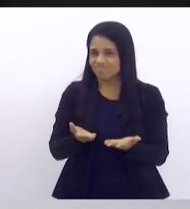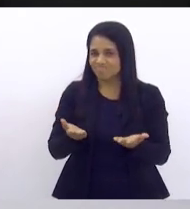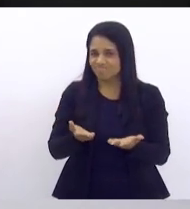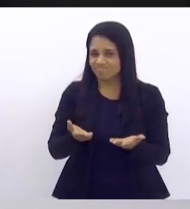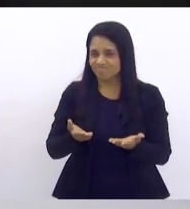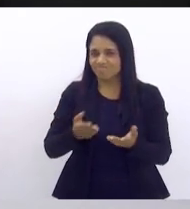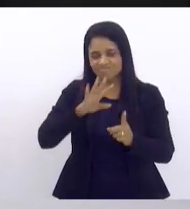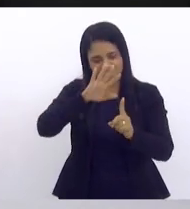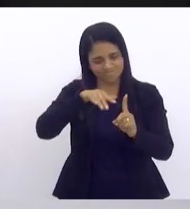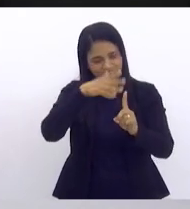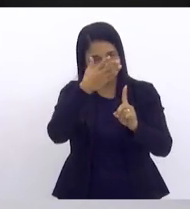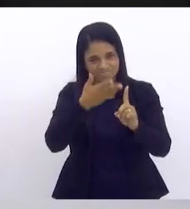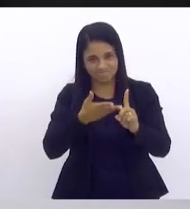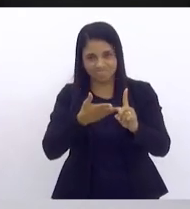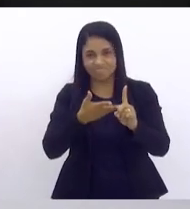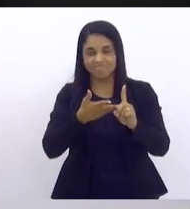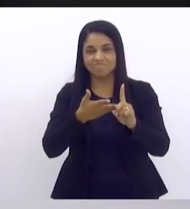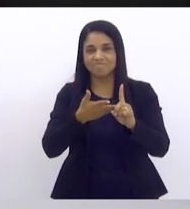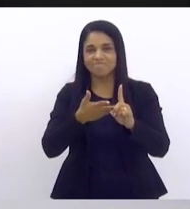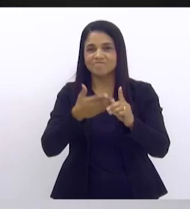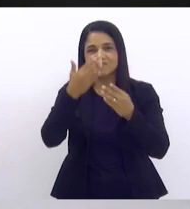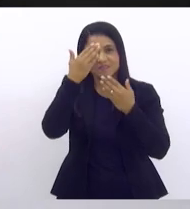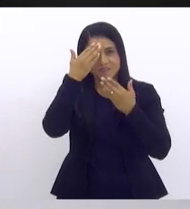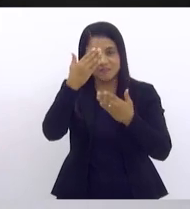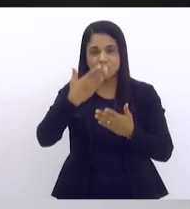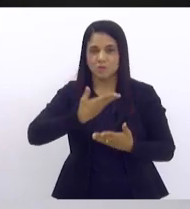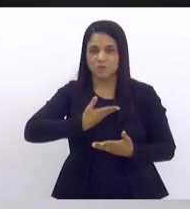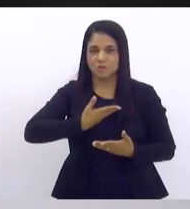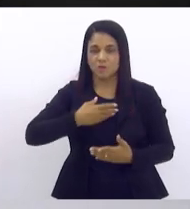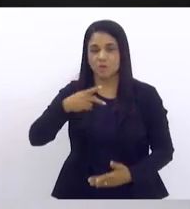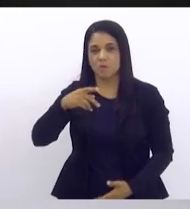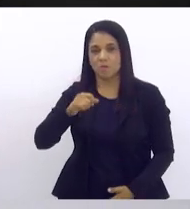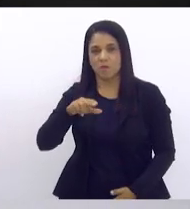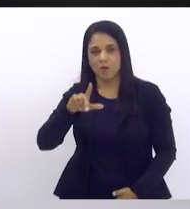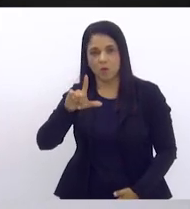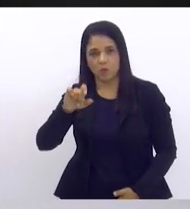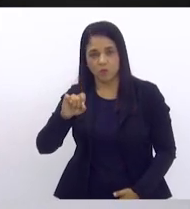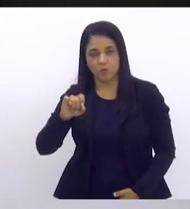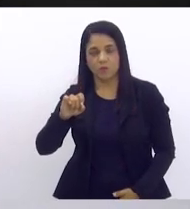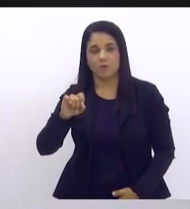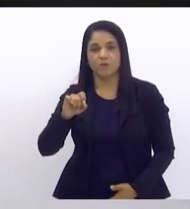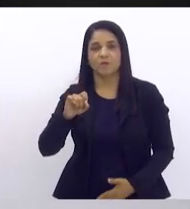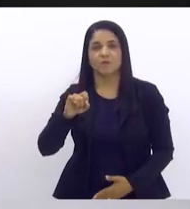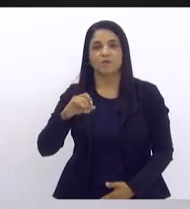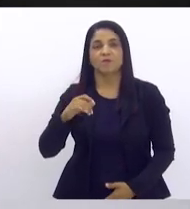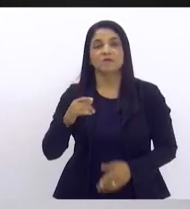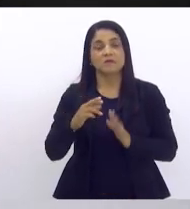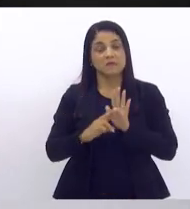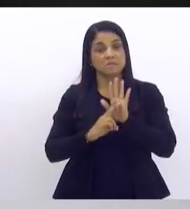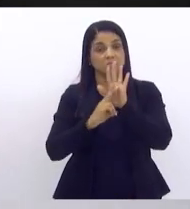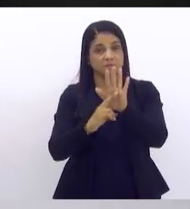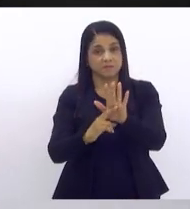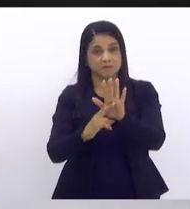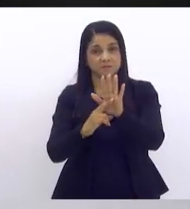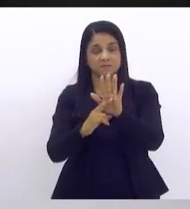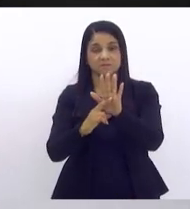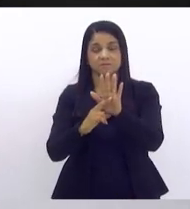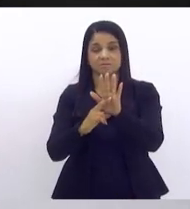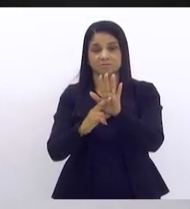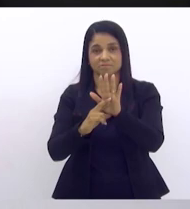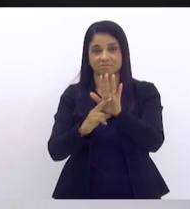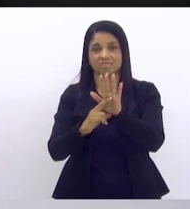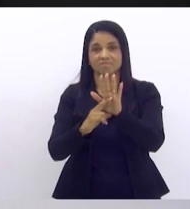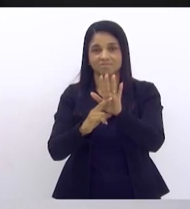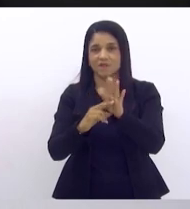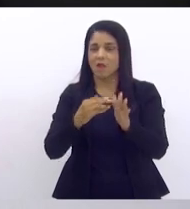nesta solenidade. Agradecer ao meu querido amigo Paulo Clefes, que hoje vem representando também um